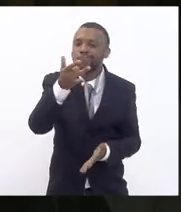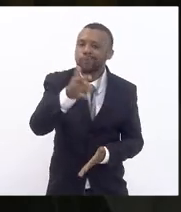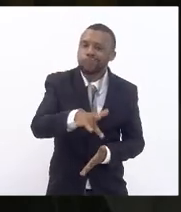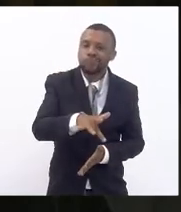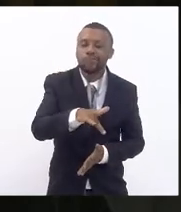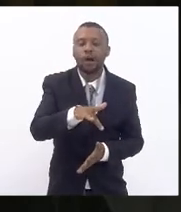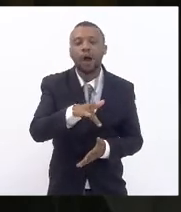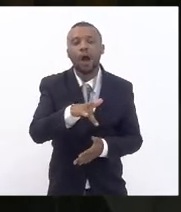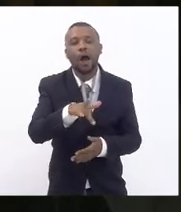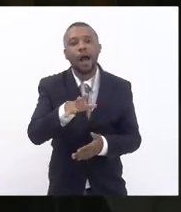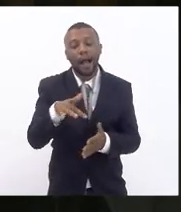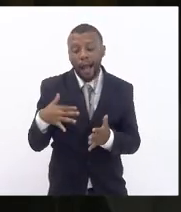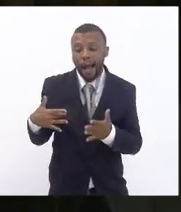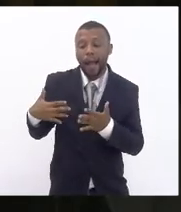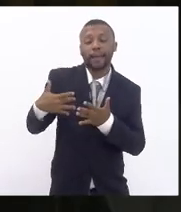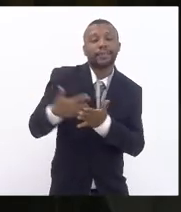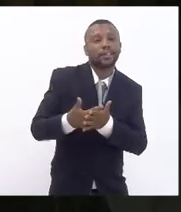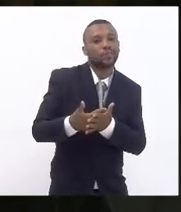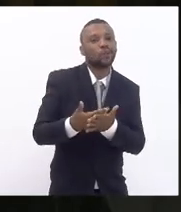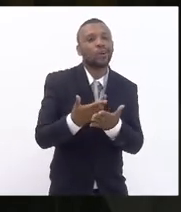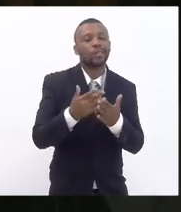a formação da nossa juventude.